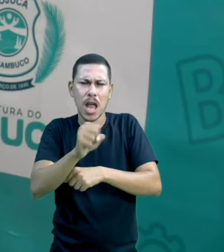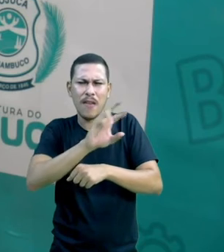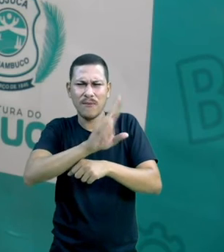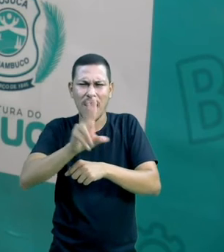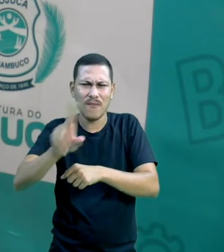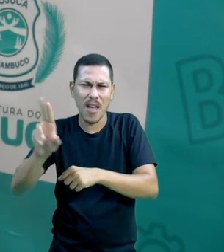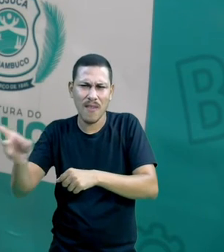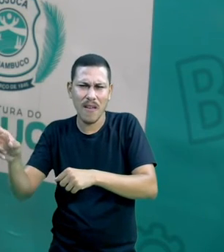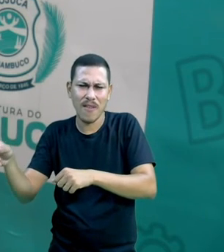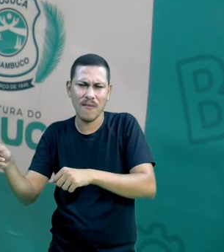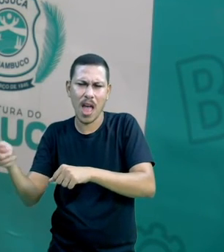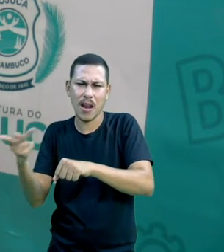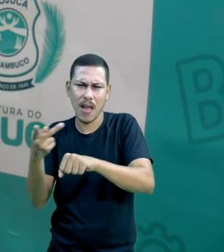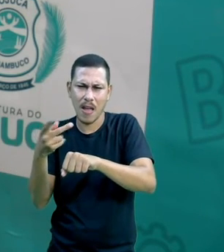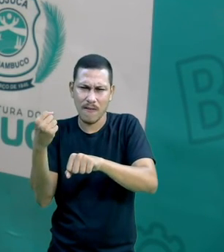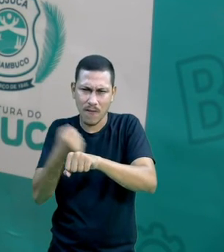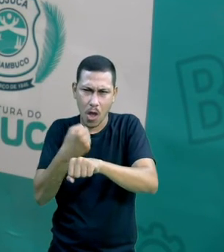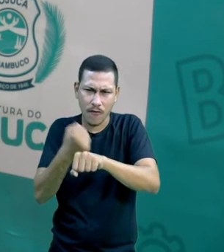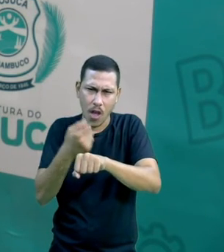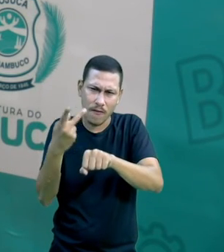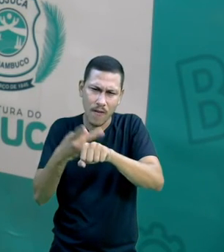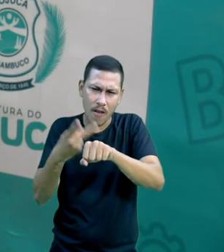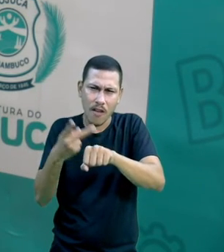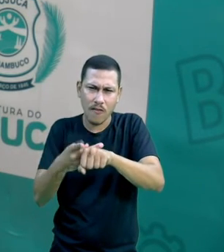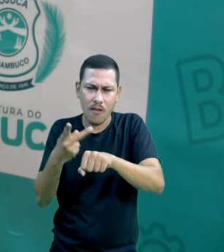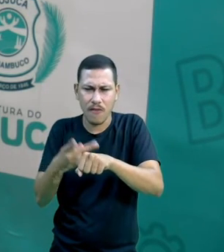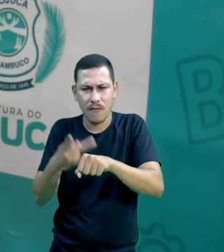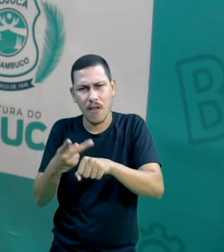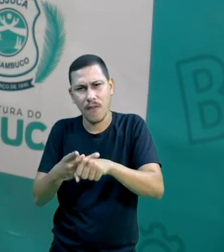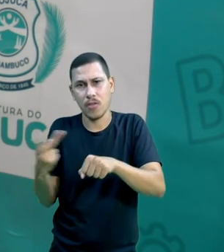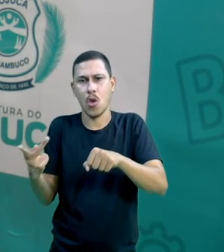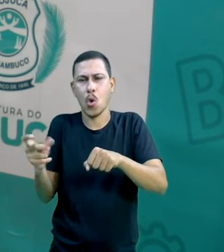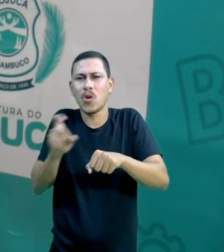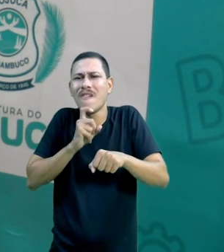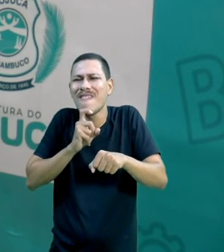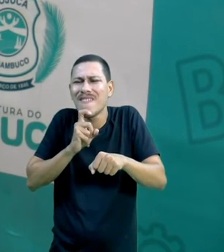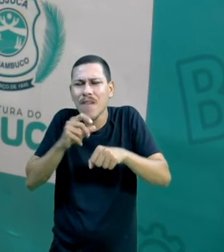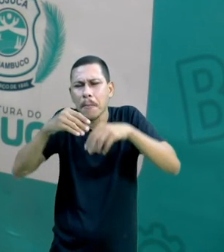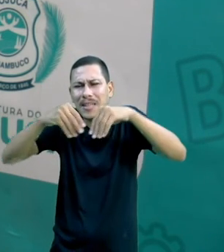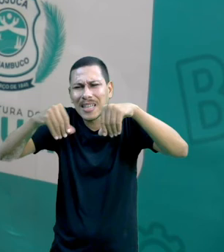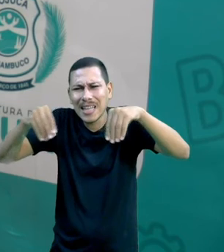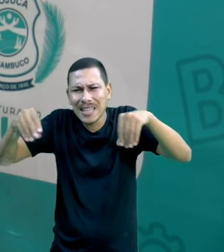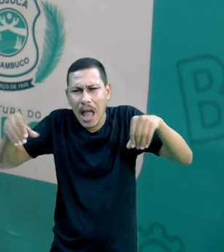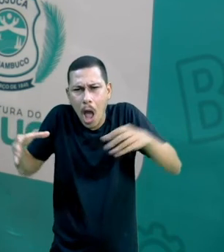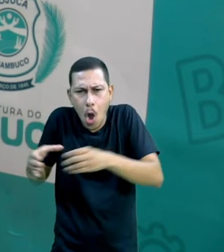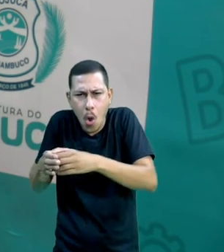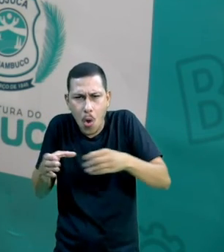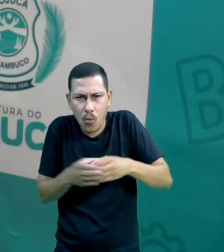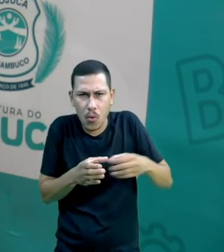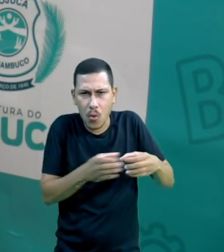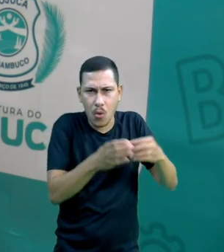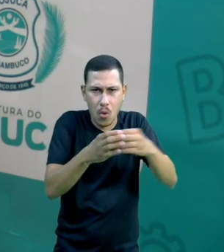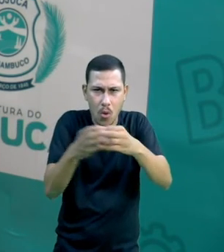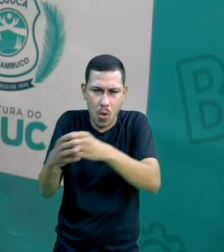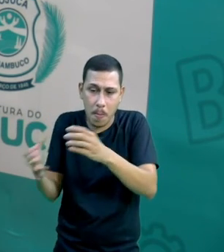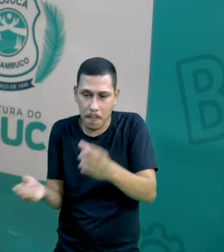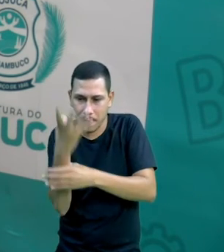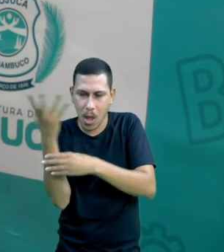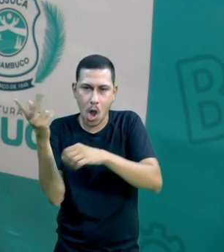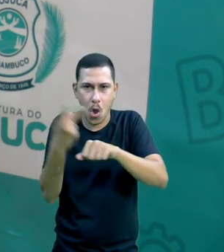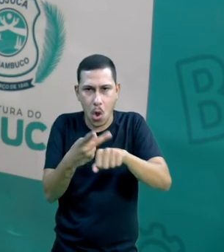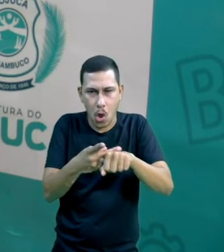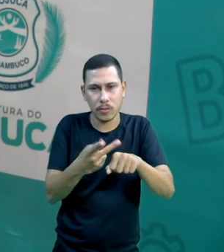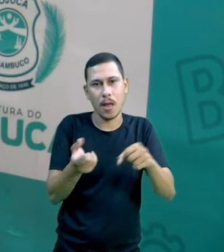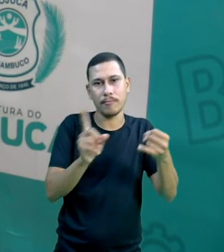contínuo e as primeiras rochas surgiram após a formação do resfriamento da Terra. Como eu disse, eu tenho as rochas magmáticas,